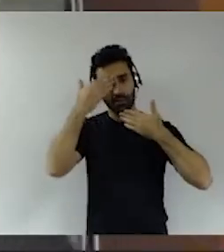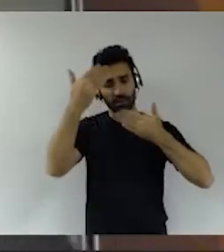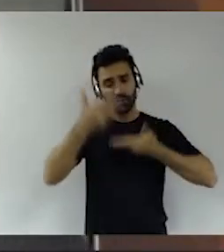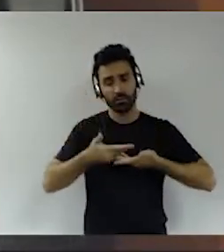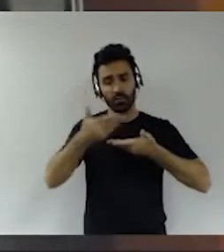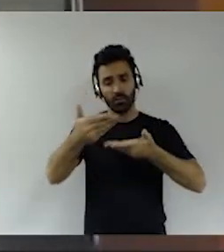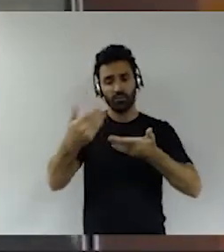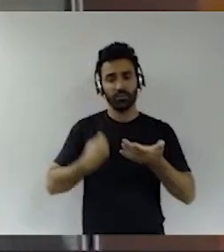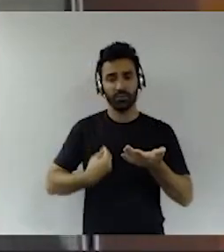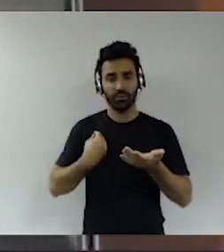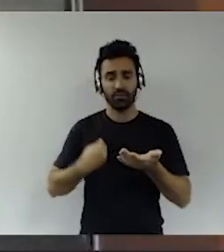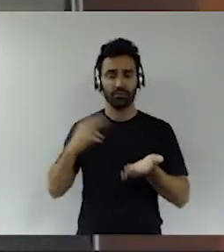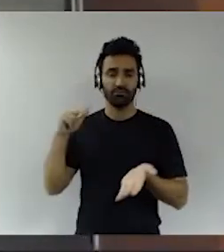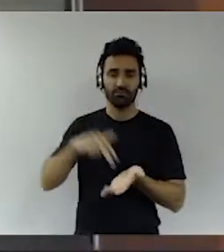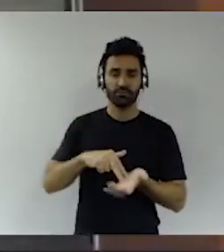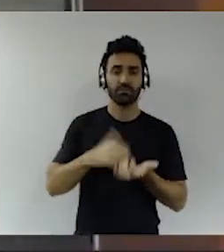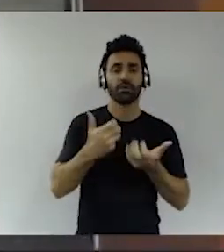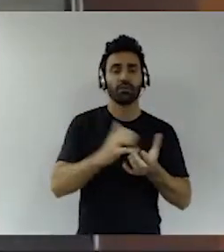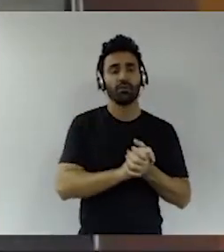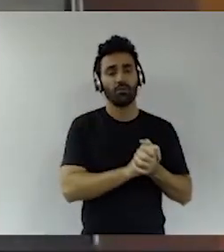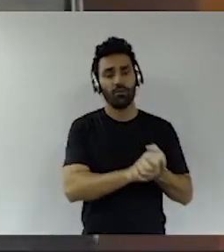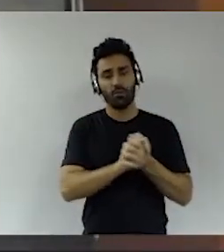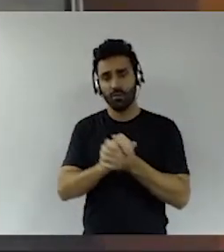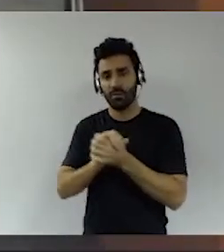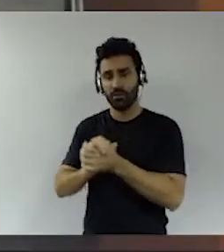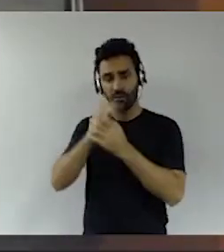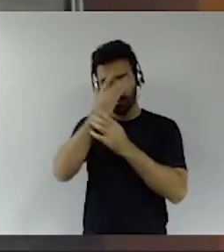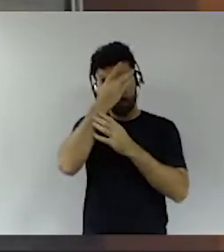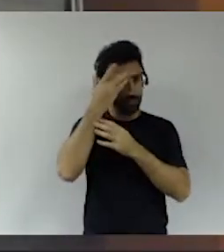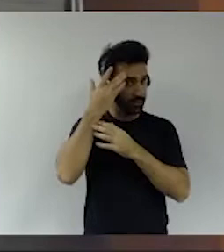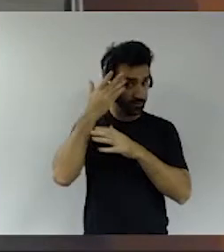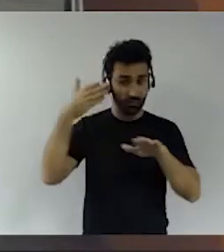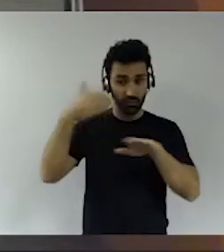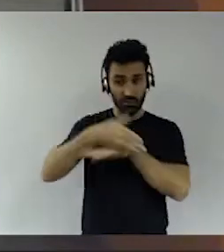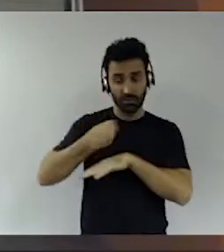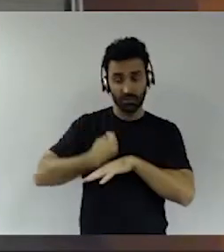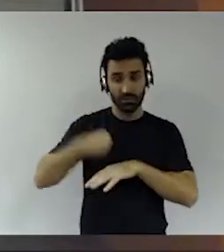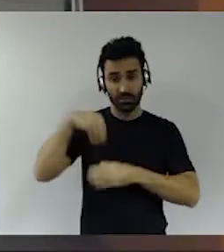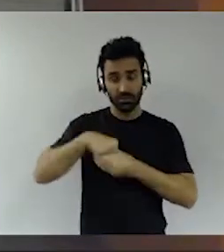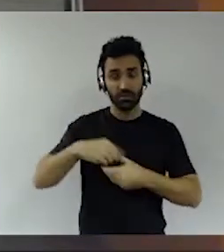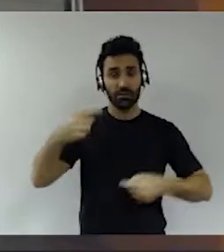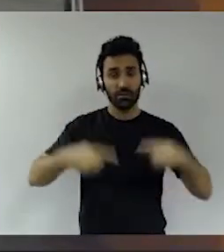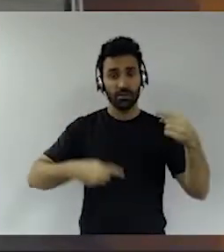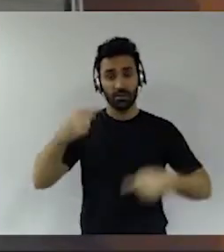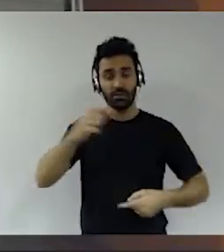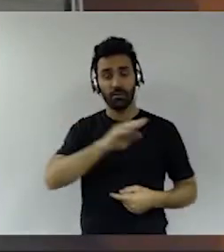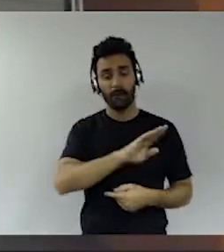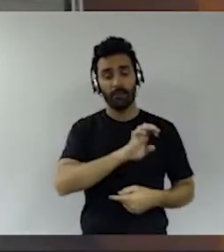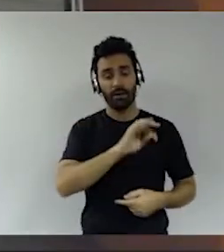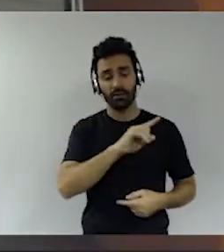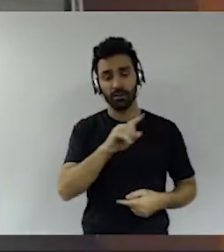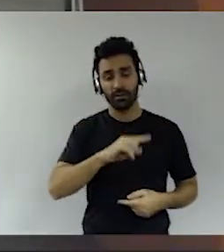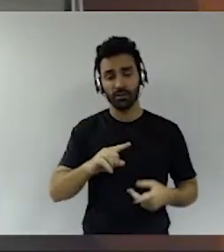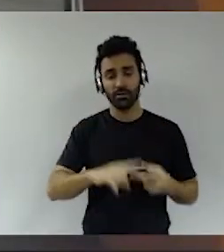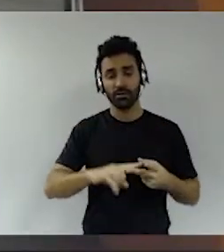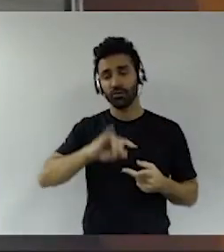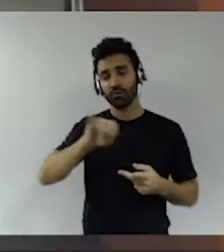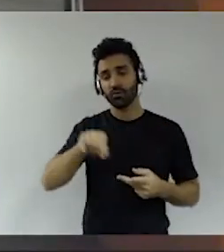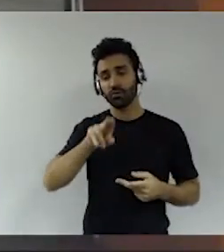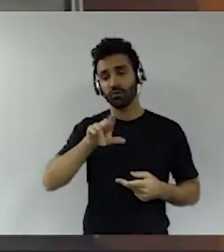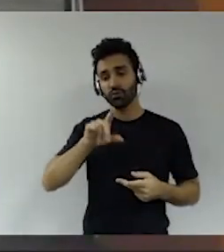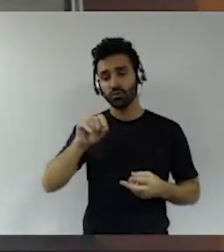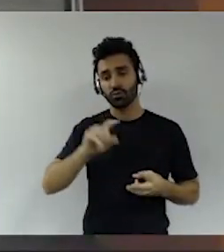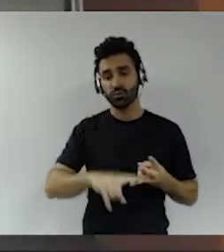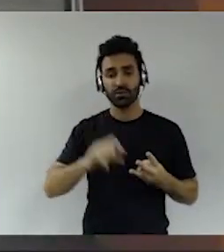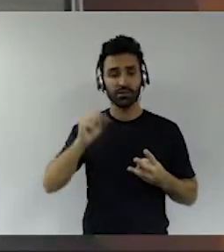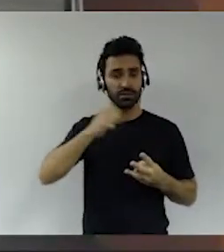foi formulado, cumprimentar os demais participantes deste debate, doutora Beatriz, doutor Júlio e